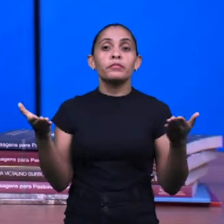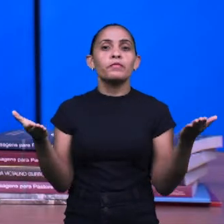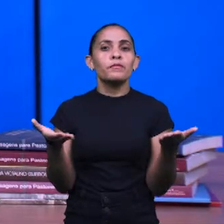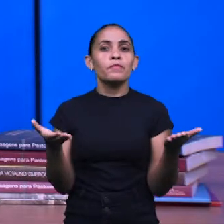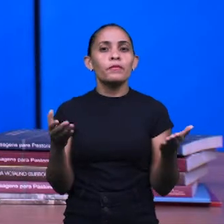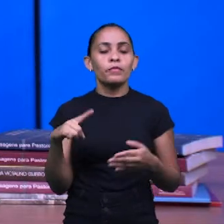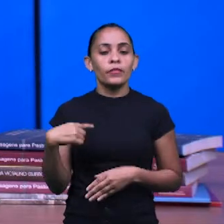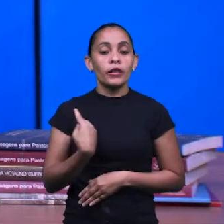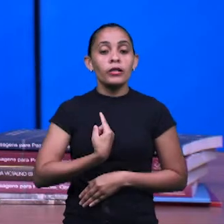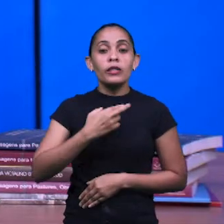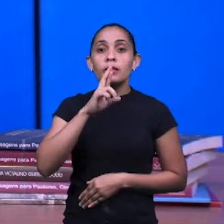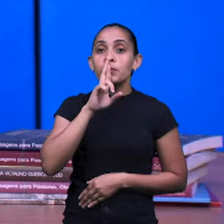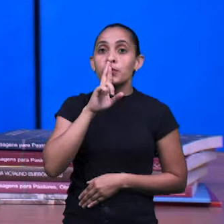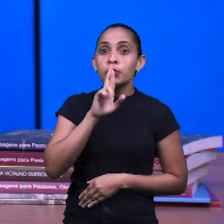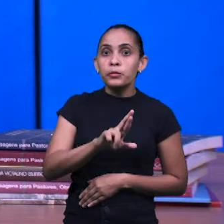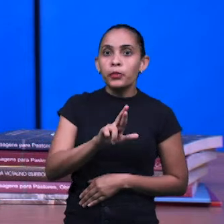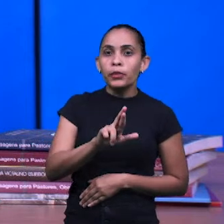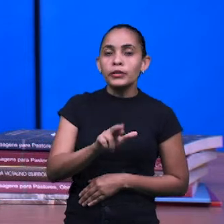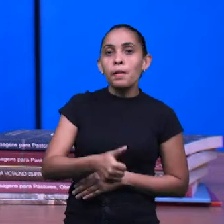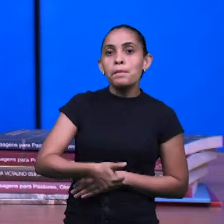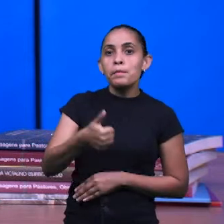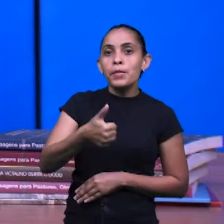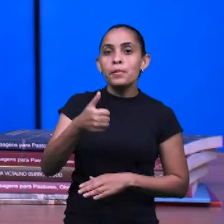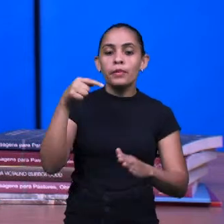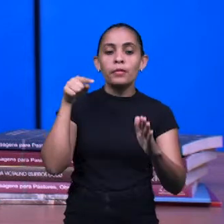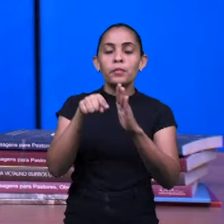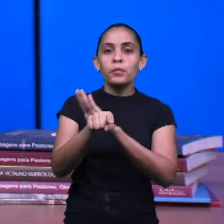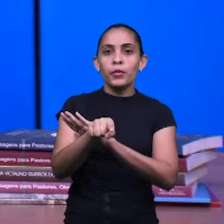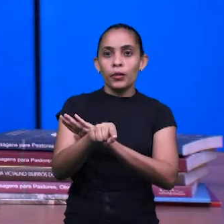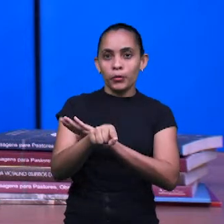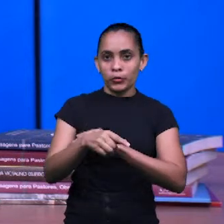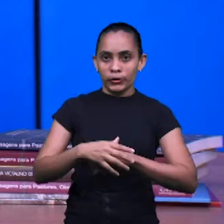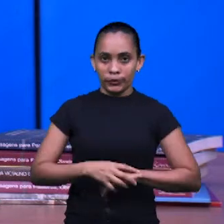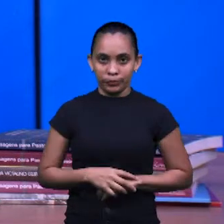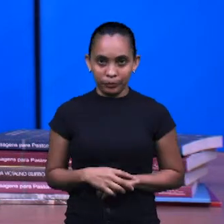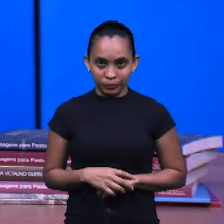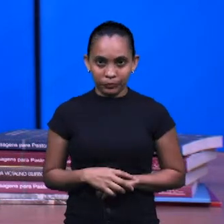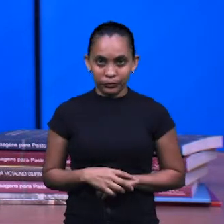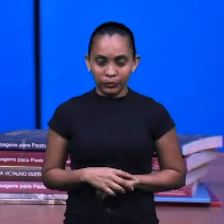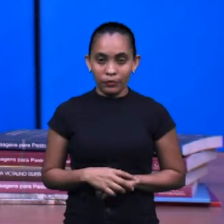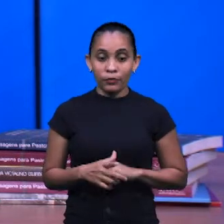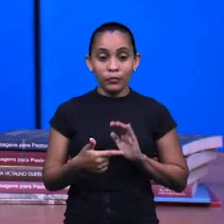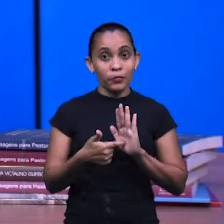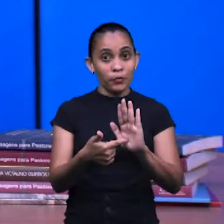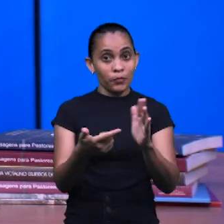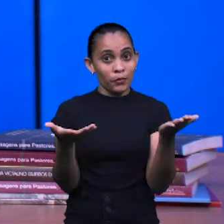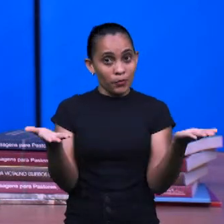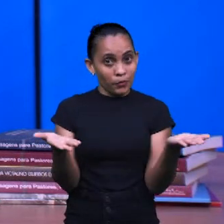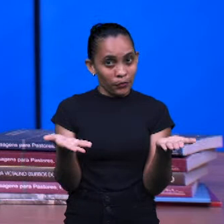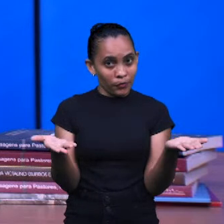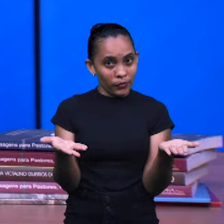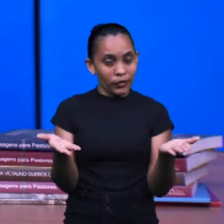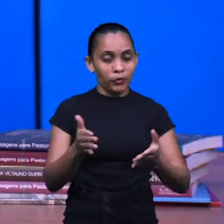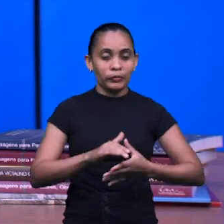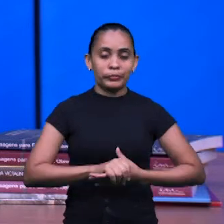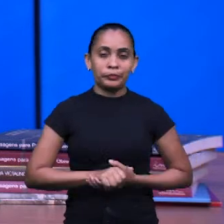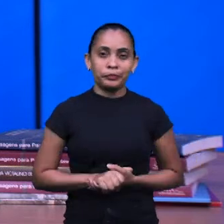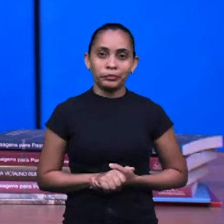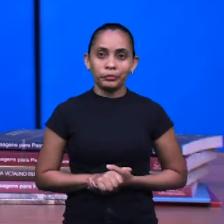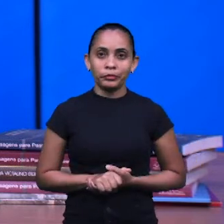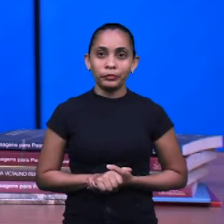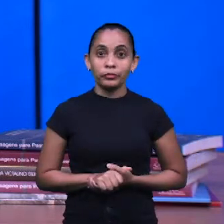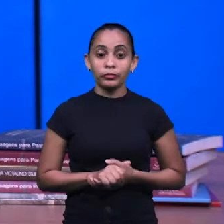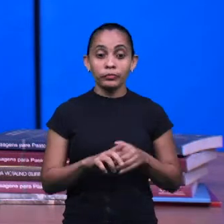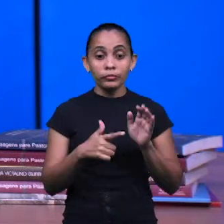a resposta a esta primeira pergunta nossa, ou essa primeira tarefa nossa de hoje, que